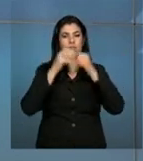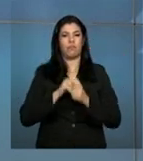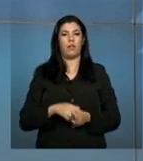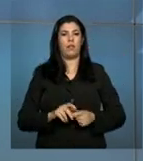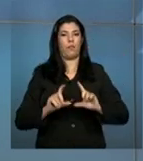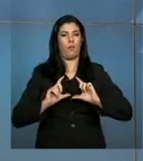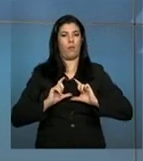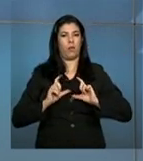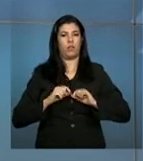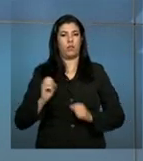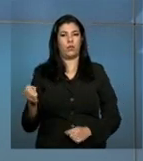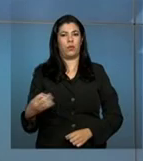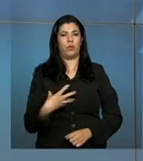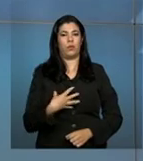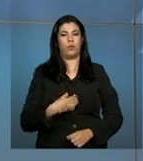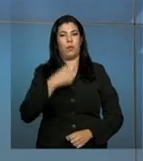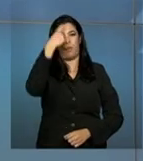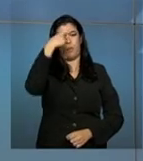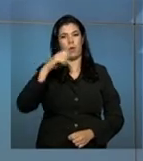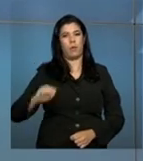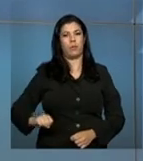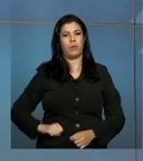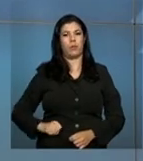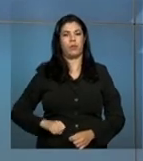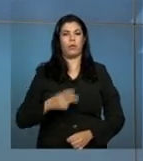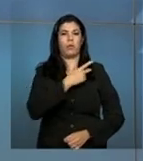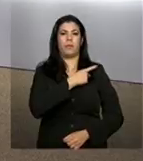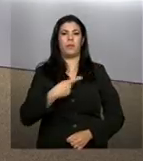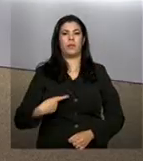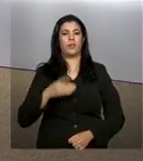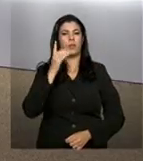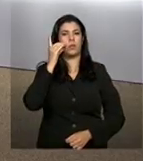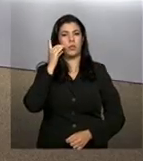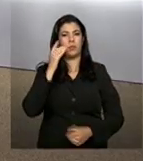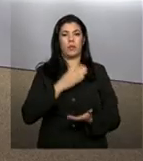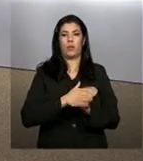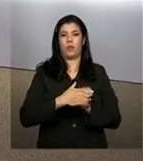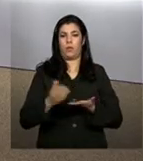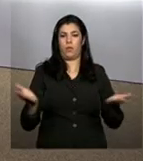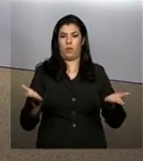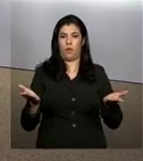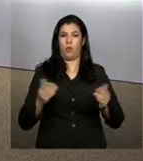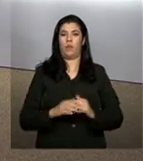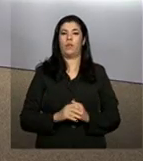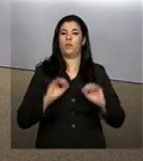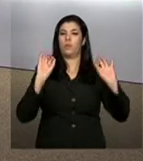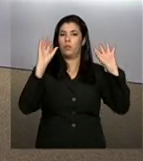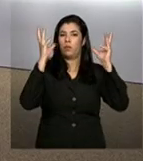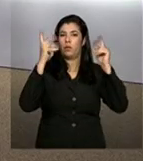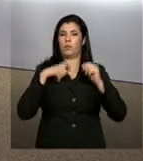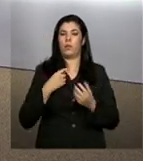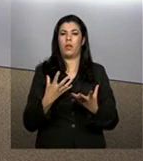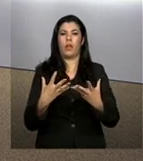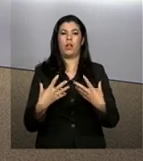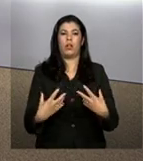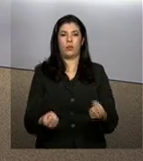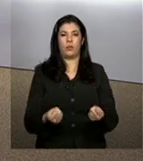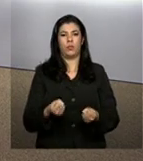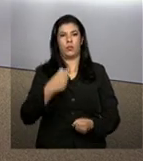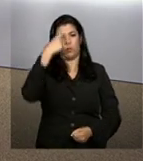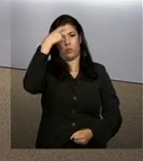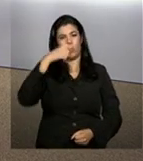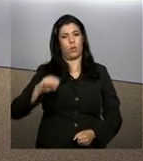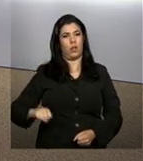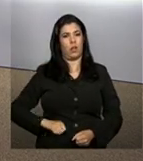de novos embaixadores à presidenta Dilma Rousseff. A partir deste ato, o embaixador assume oficialmente suas